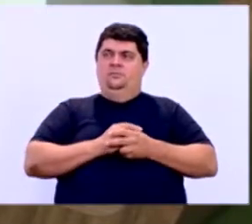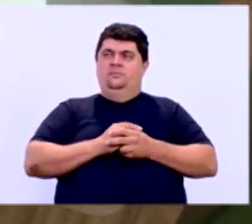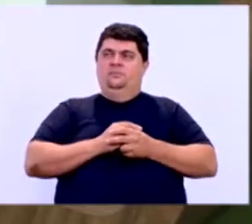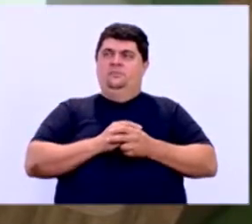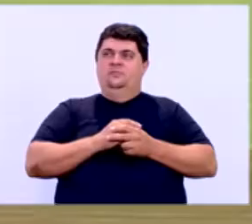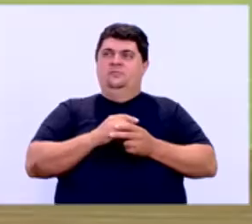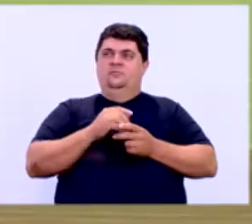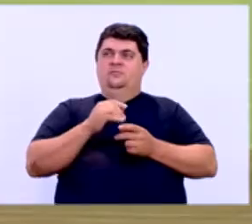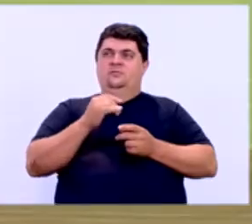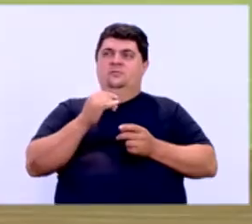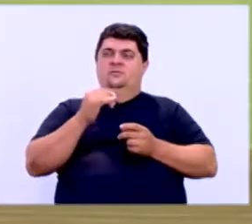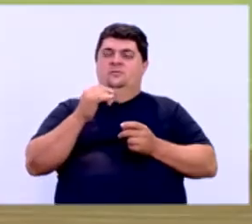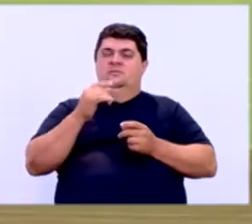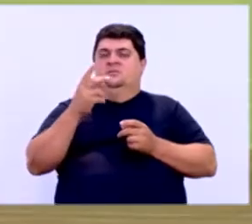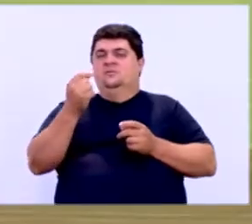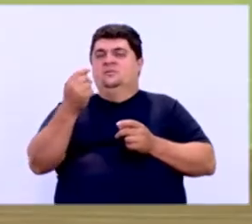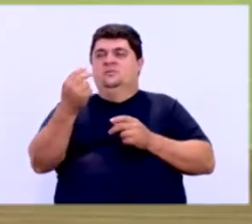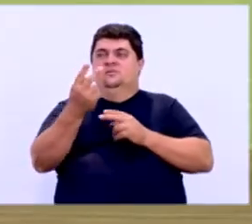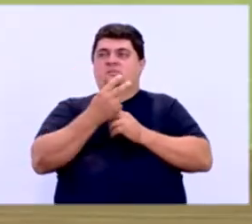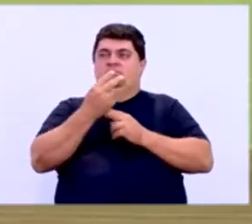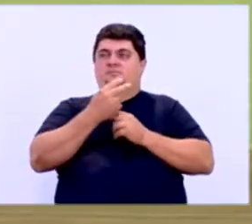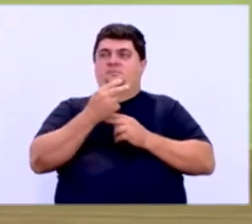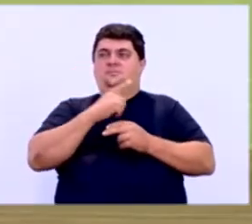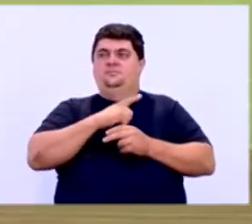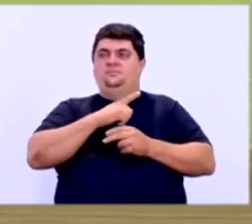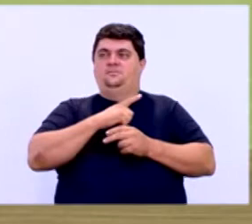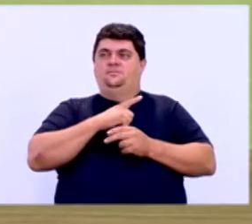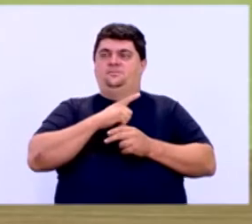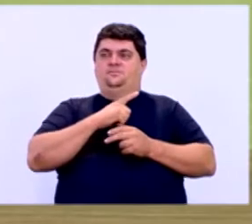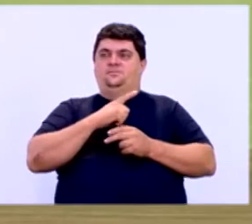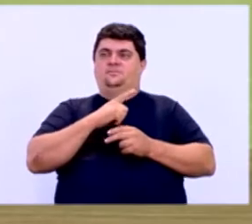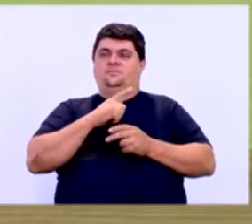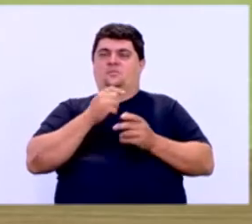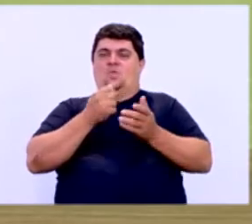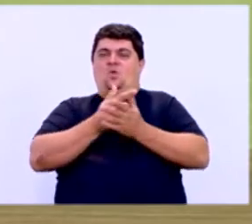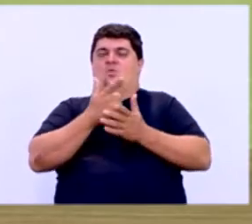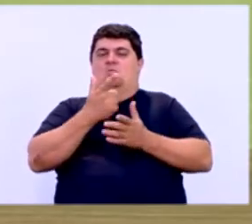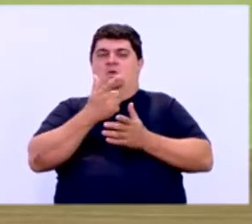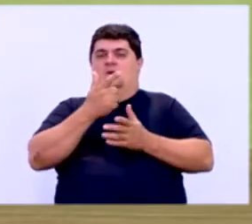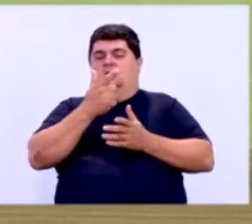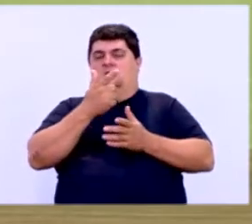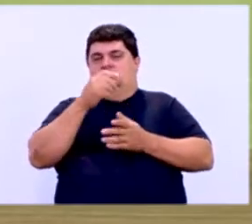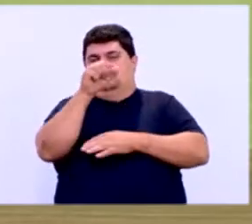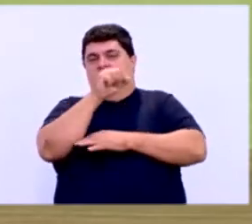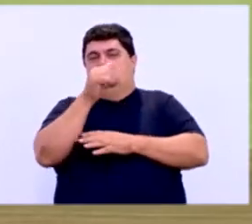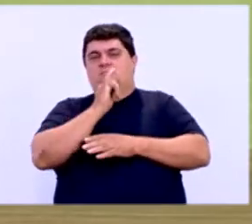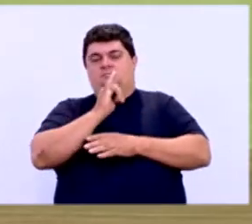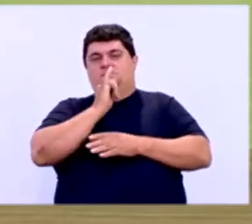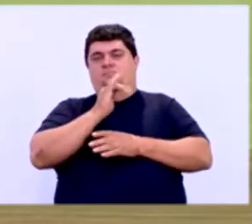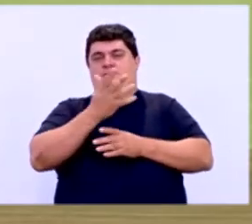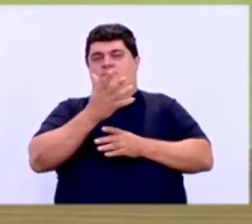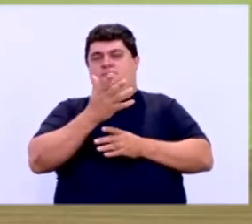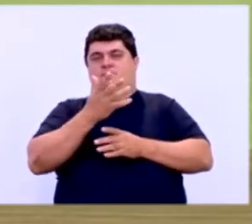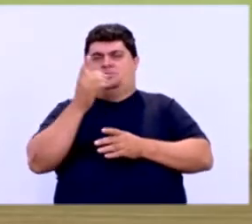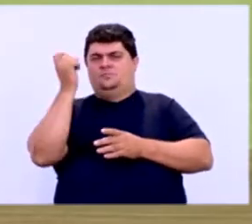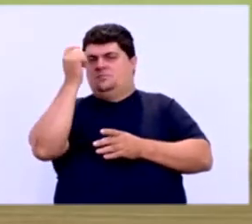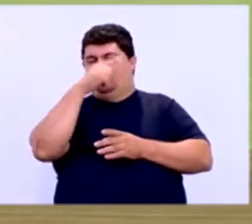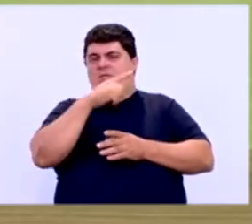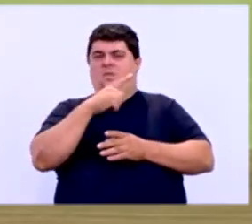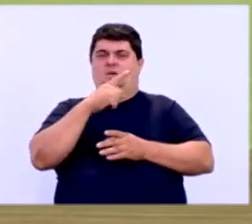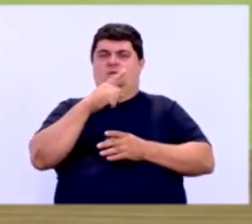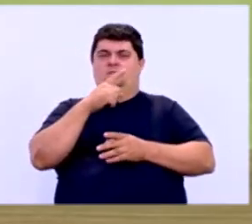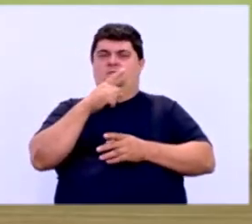No caso aí do empréstimo, como no exemplo que o senhor deu para comprar os carros, muito dificilmente